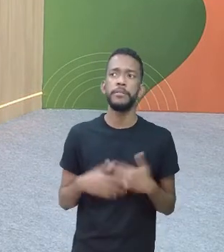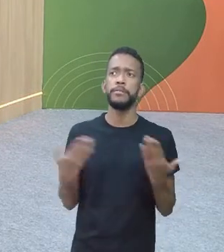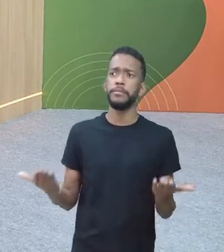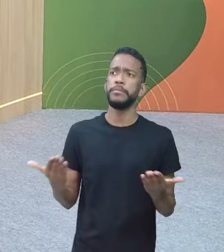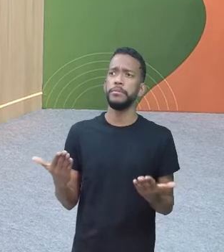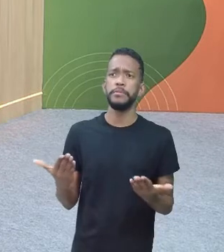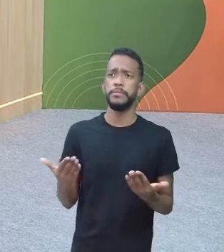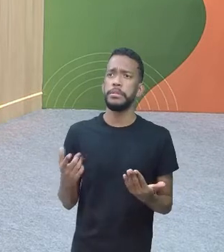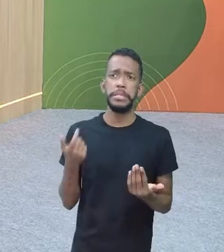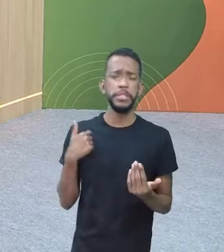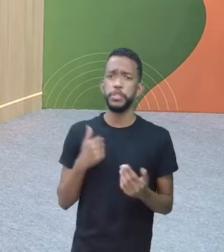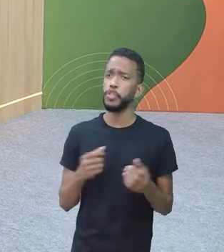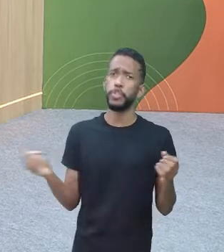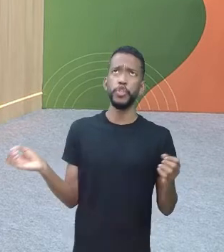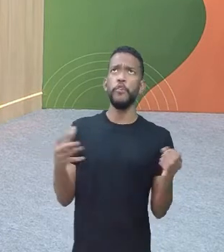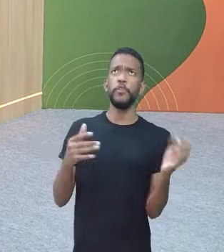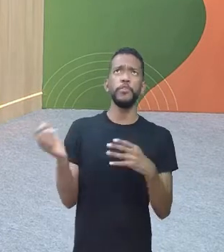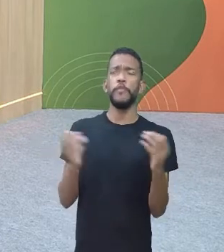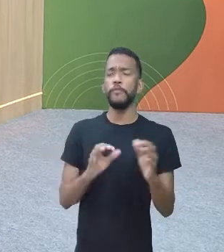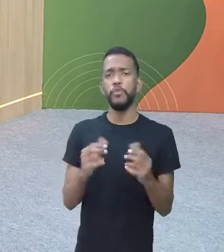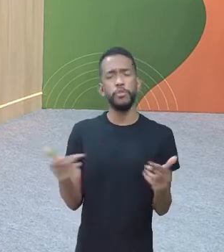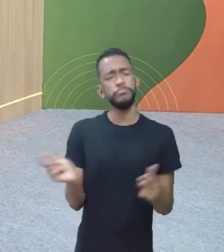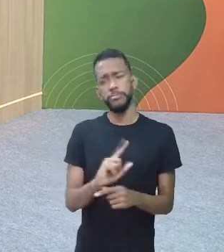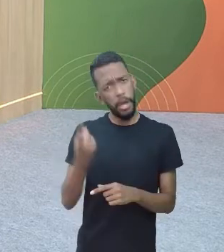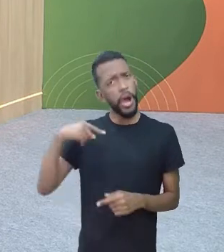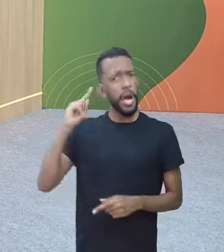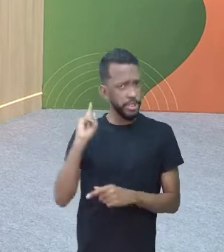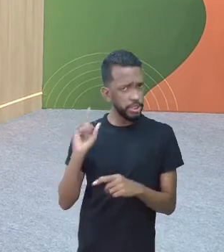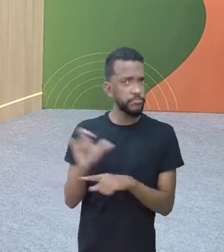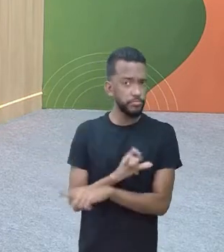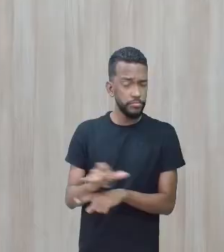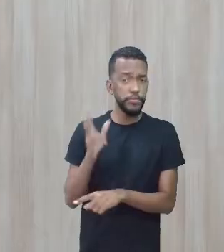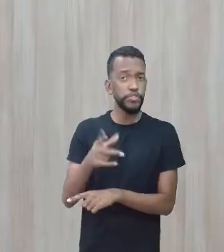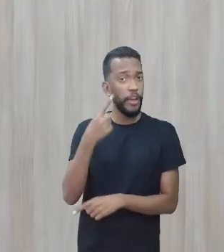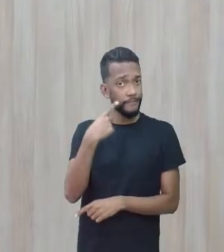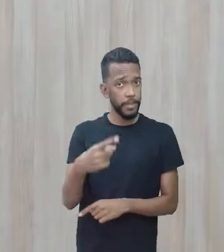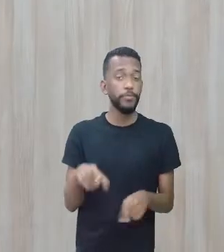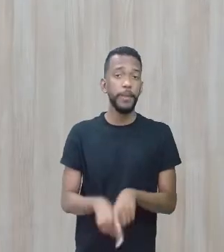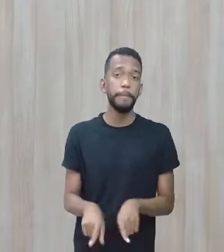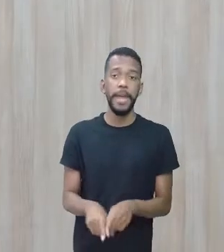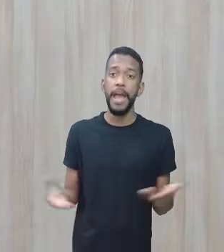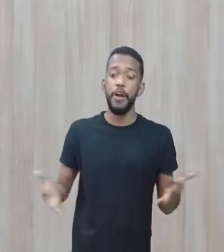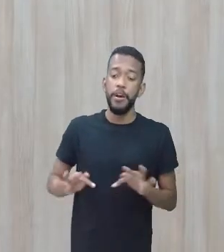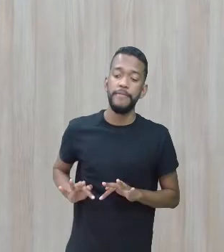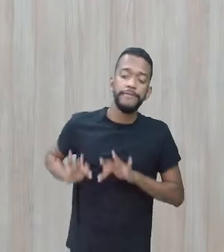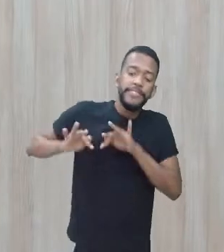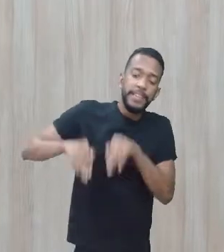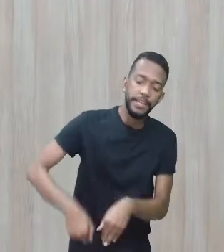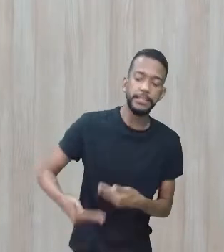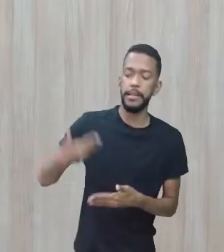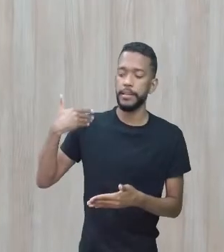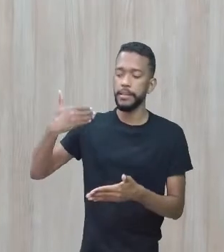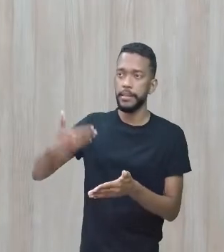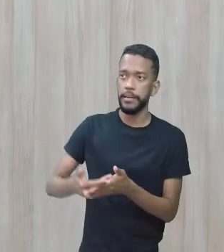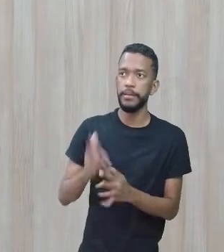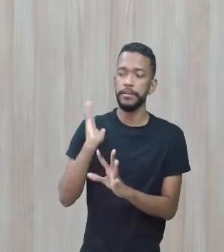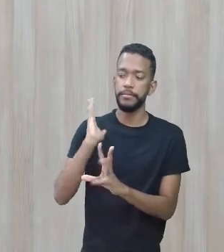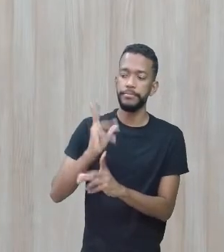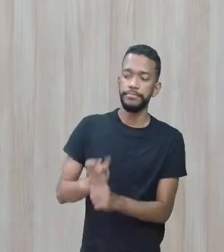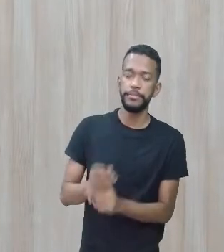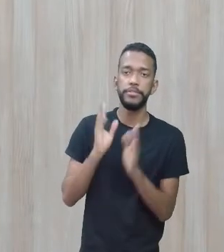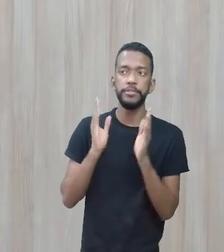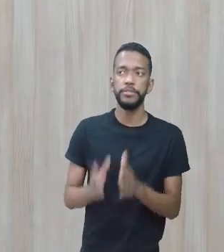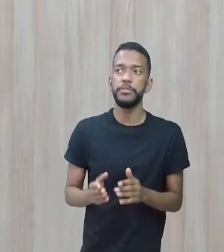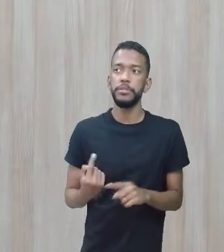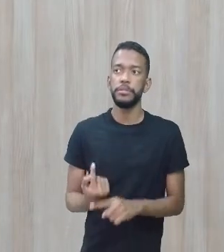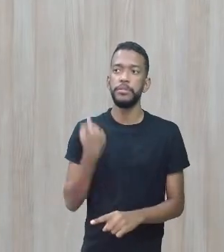aí nada de novidade, a gente já viu essa ferramenta antes. Então, só para a gente finalizar esse revival aí, né,